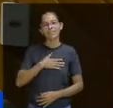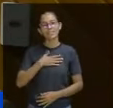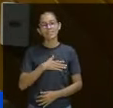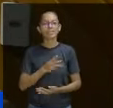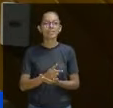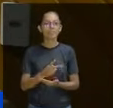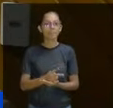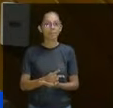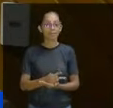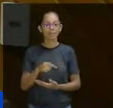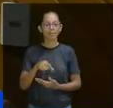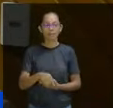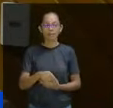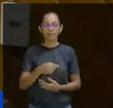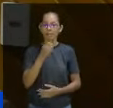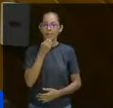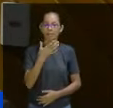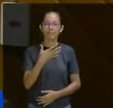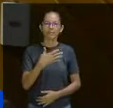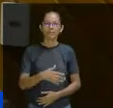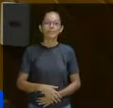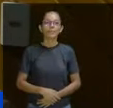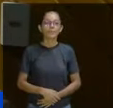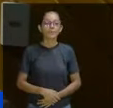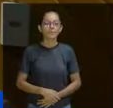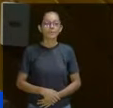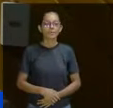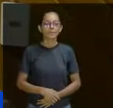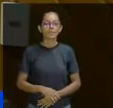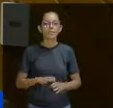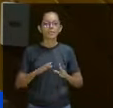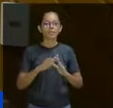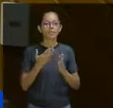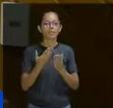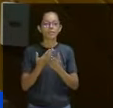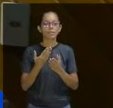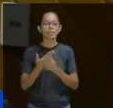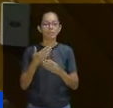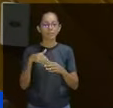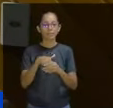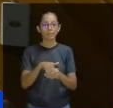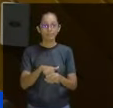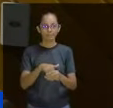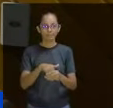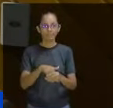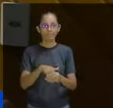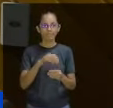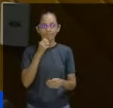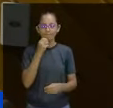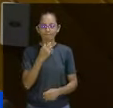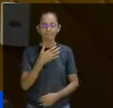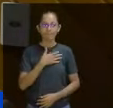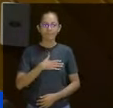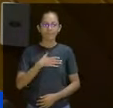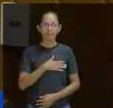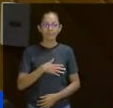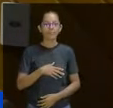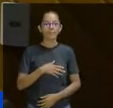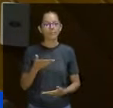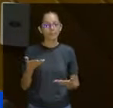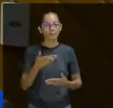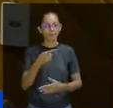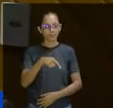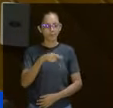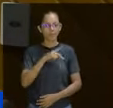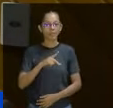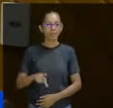escola judiciária. Que presente que foi a escola judiciária para mim. Na pessoa do nosso diretor, doutor Paulo